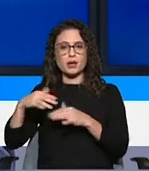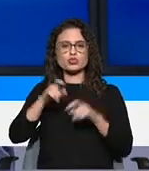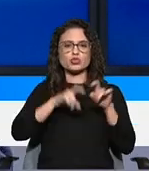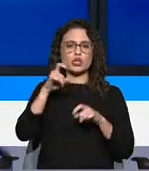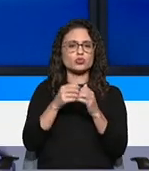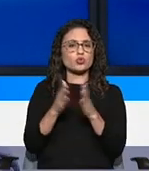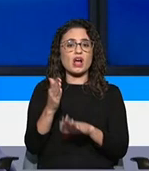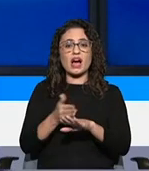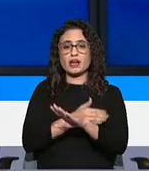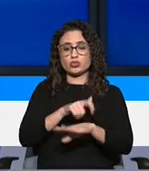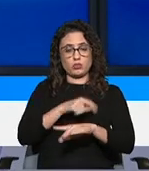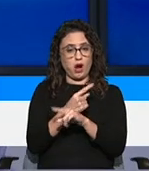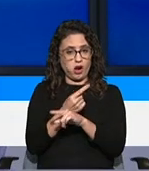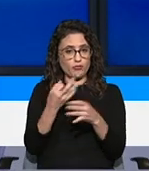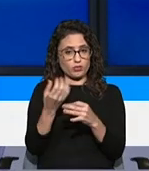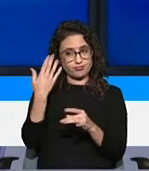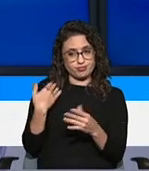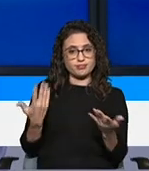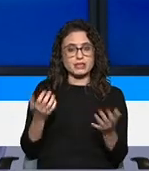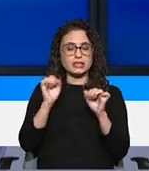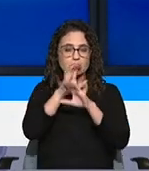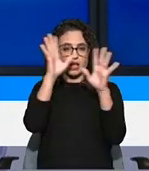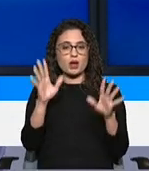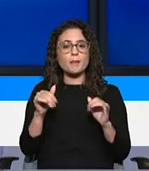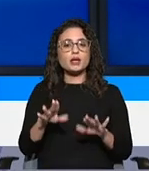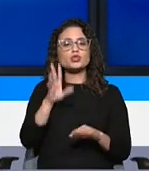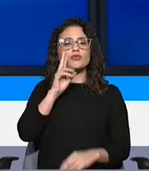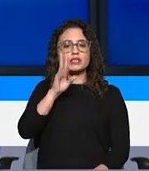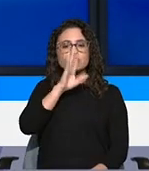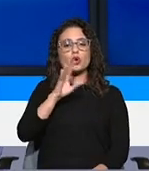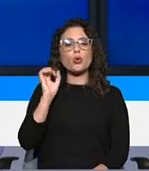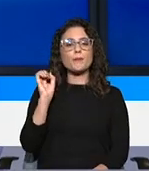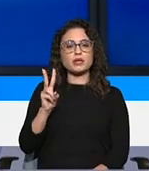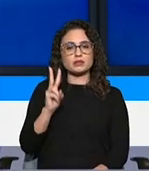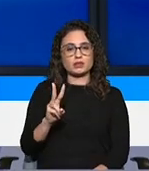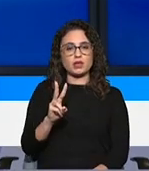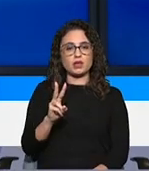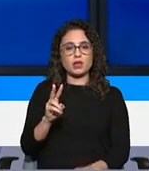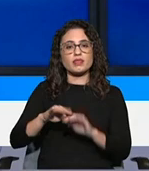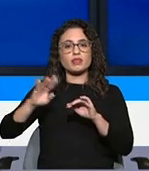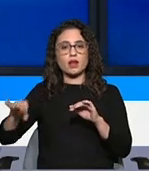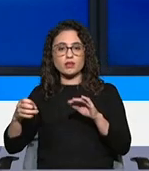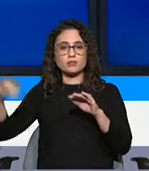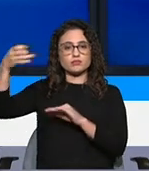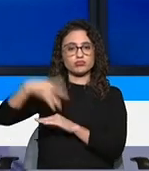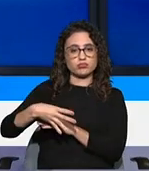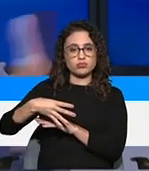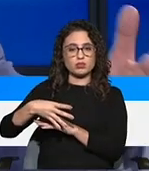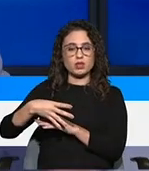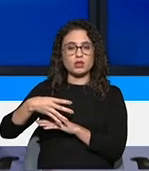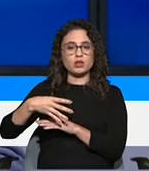deste Episódio Evidente mas veremos o que é que acontecerá se o PSD não irá ser ultrapassado pela extrema direita isso depois que vamos ver